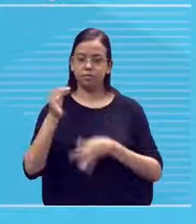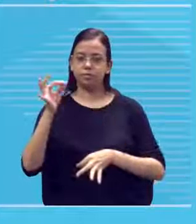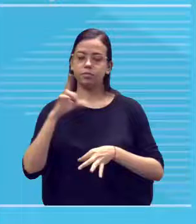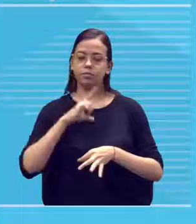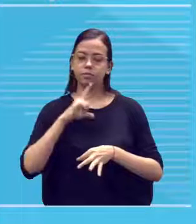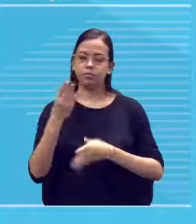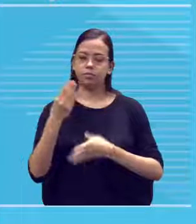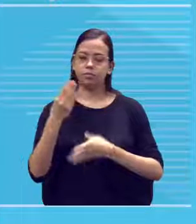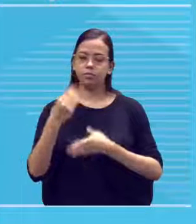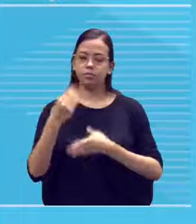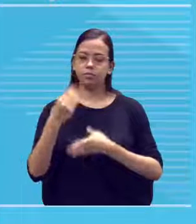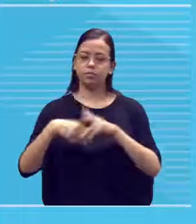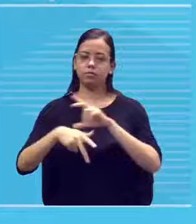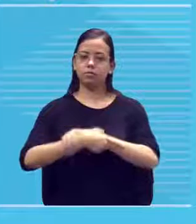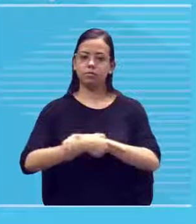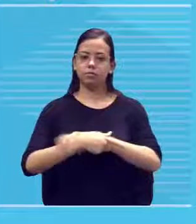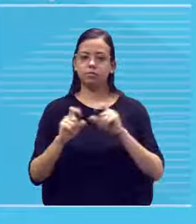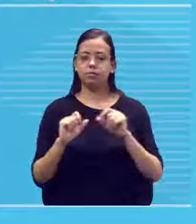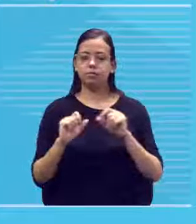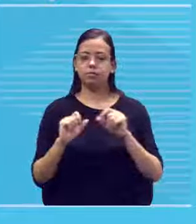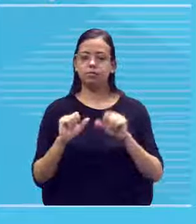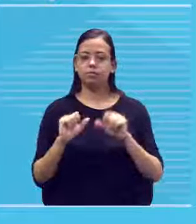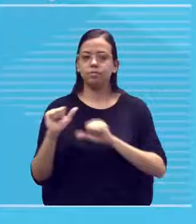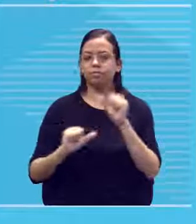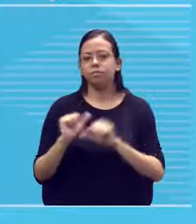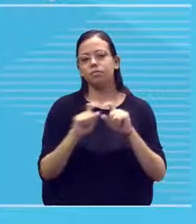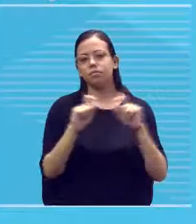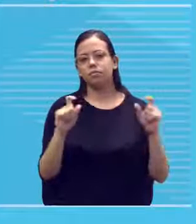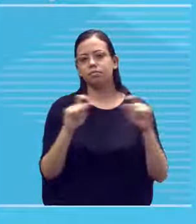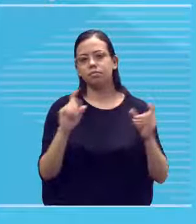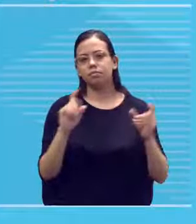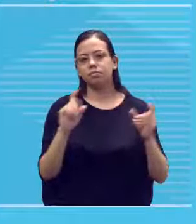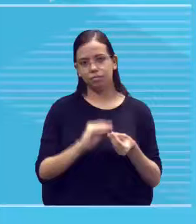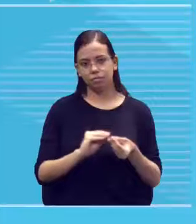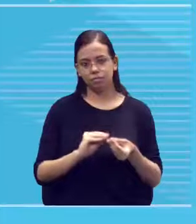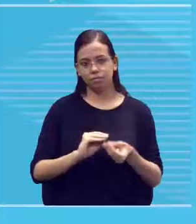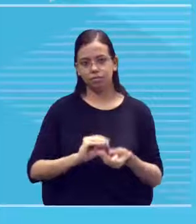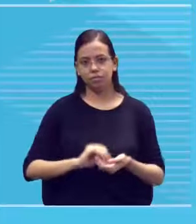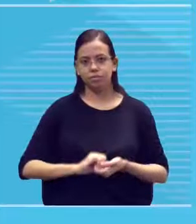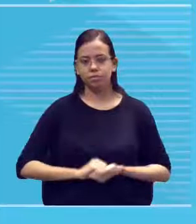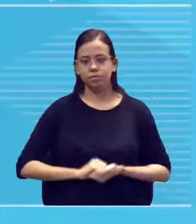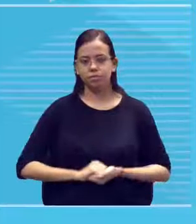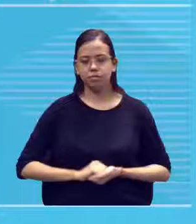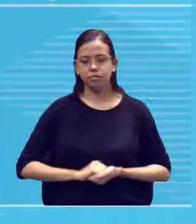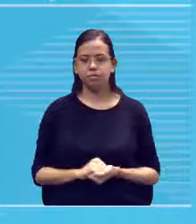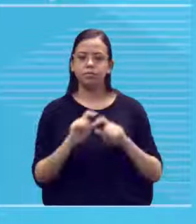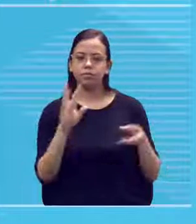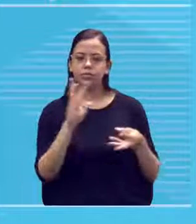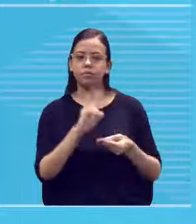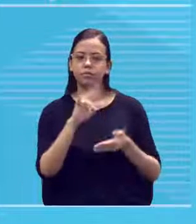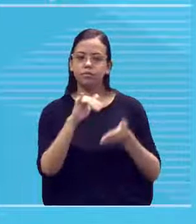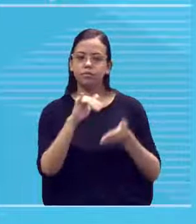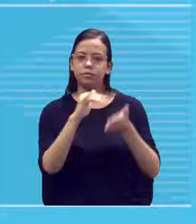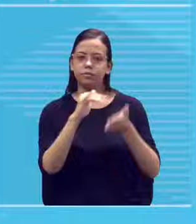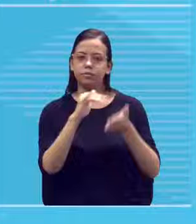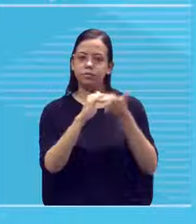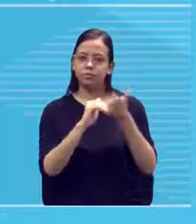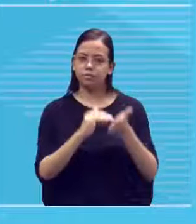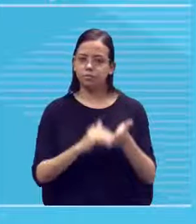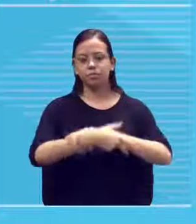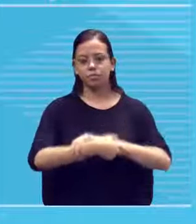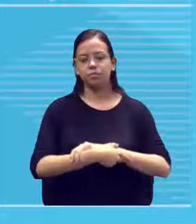conectivo né e transformar numa oração reduzida a reduzida L mina o